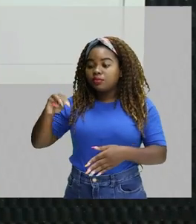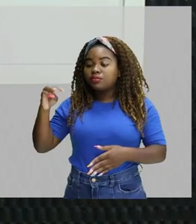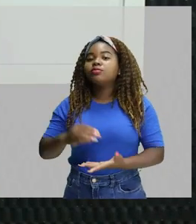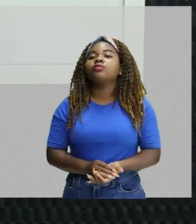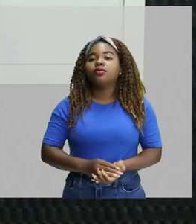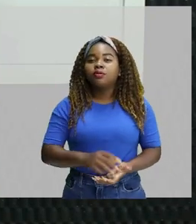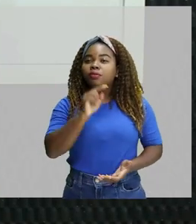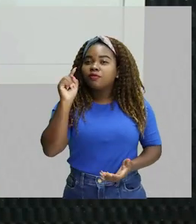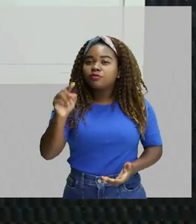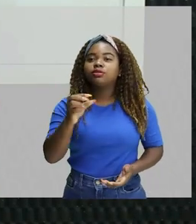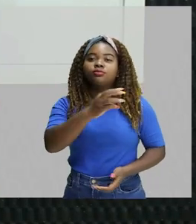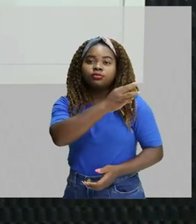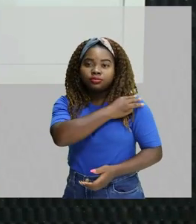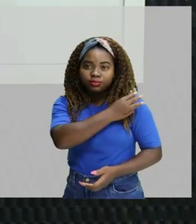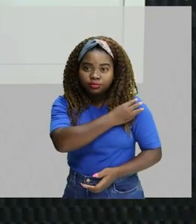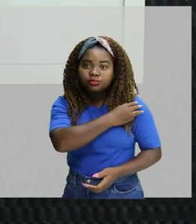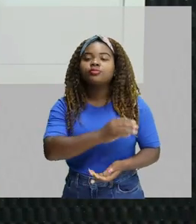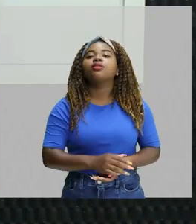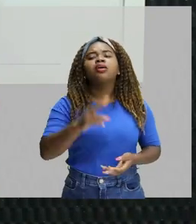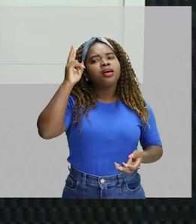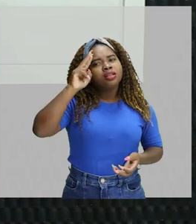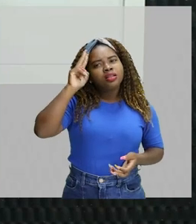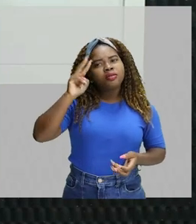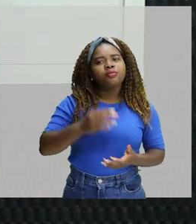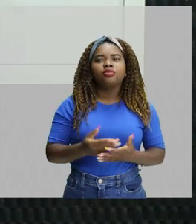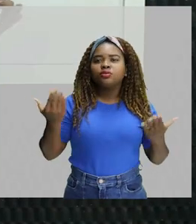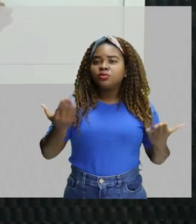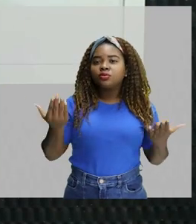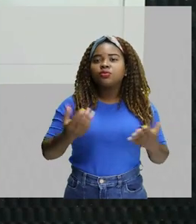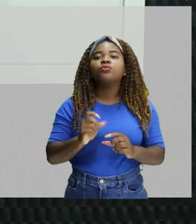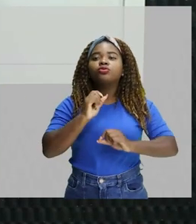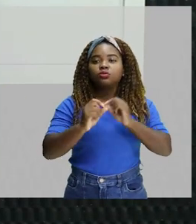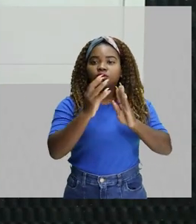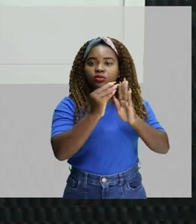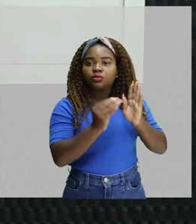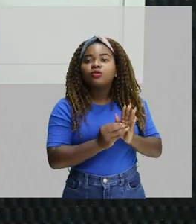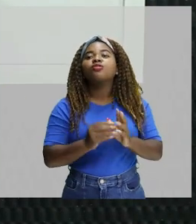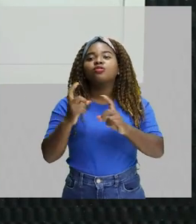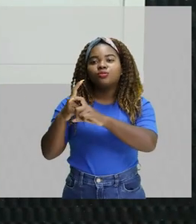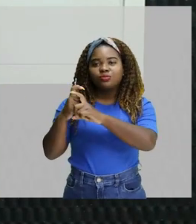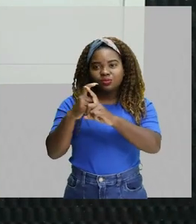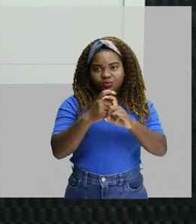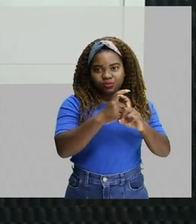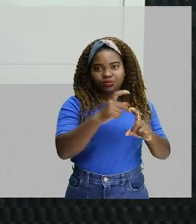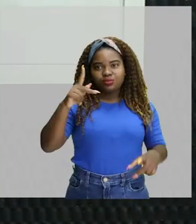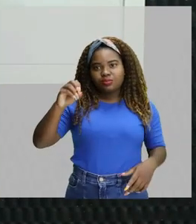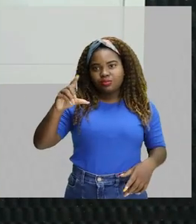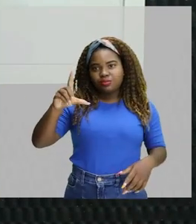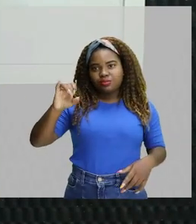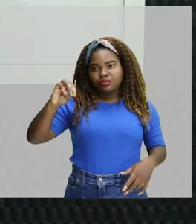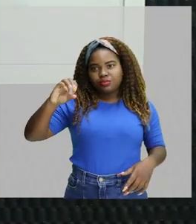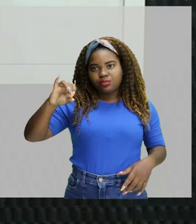Ensino Médio tá lembrando que a gente está fazendo aqui o estudo dos polinômios né Já começamos esse é o nosso conteúdo